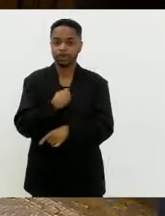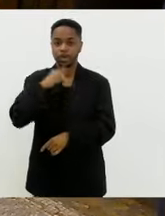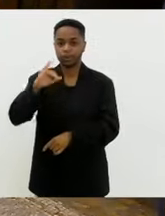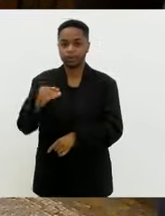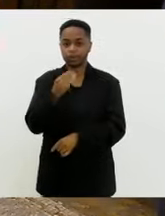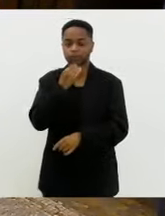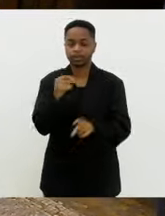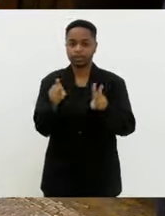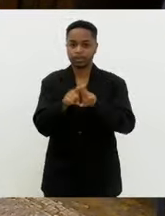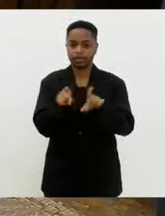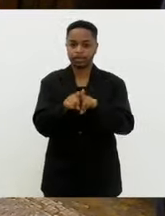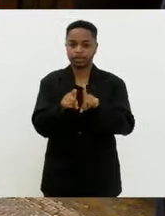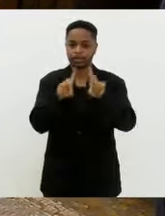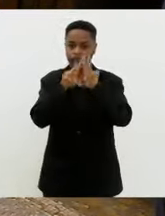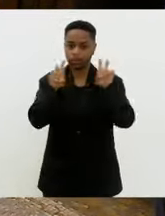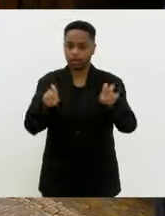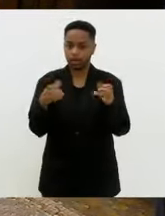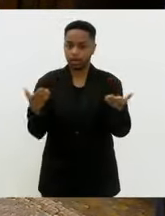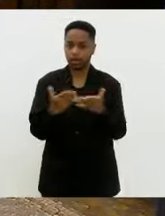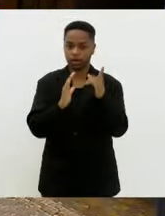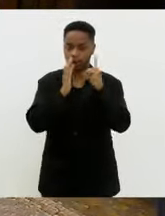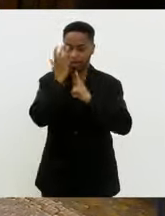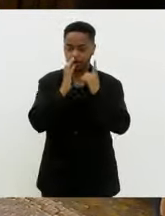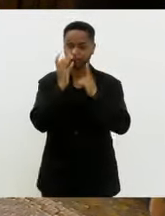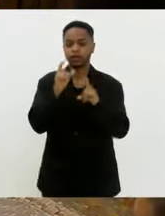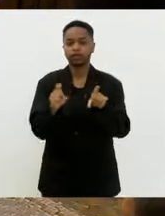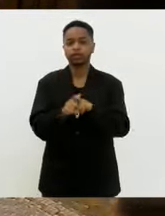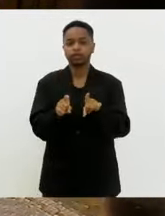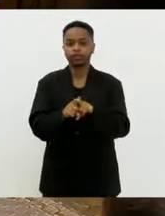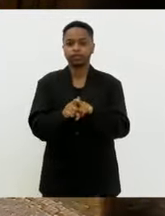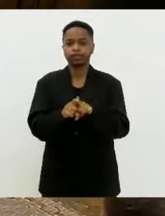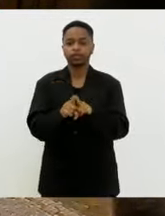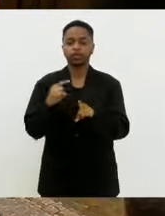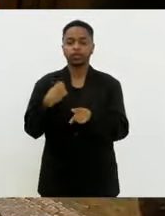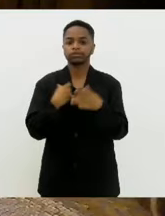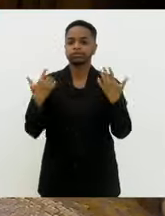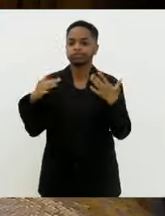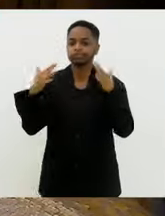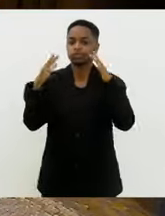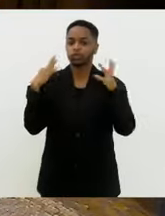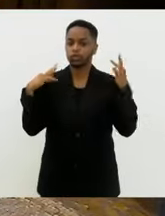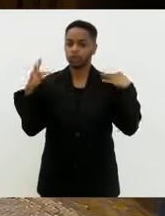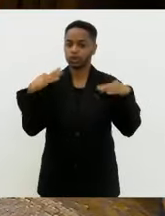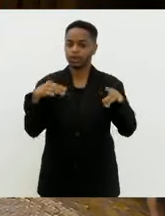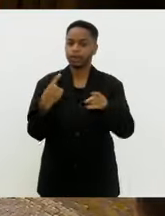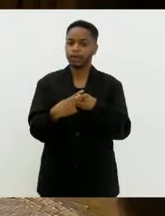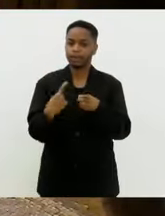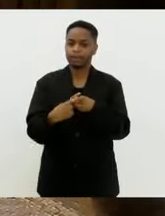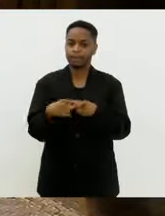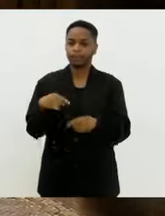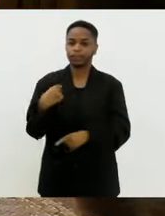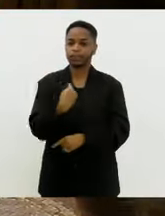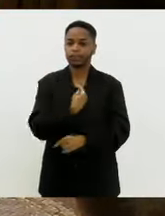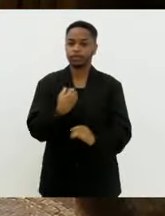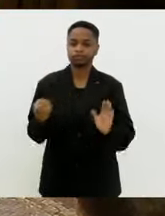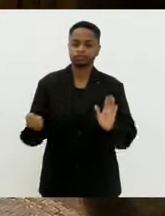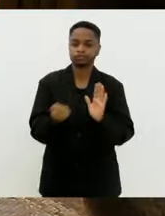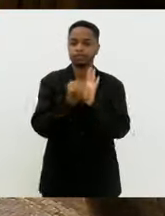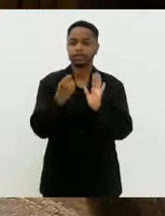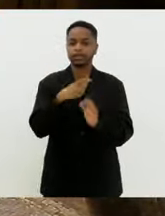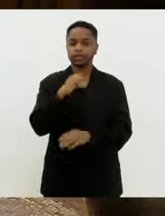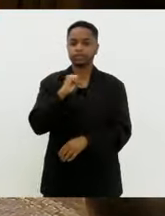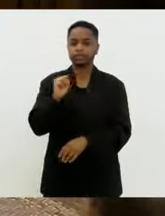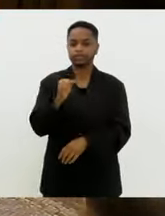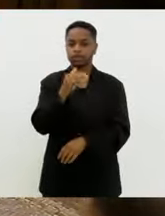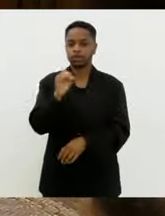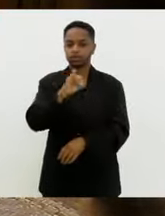tema agora no Carnaval, é celebrar a vida do turismo. Nós tombamos e temos São José da Pedra, lá